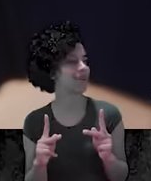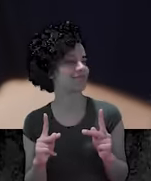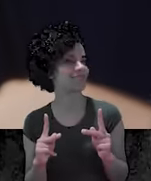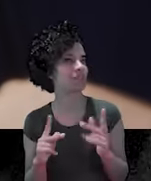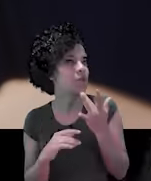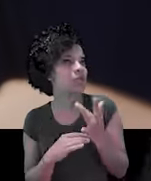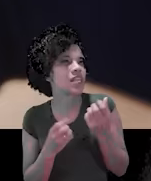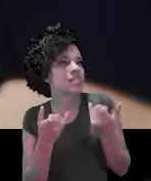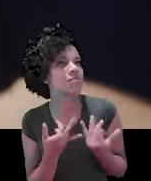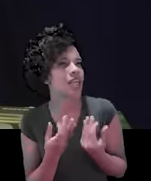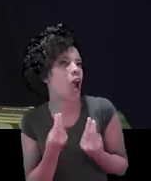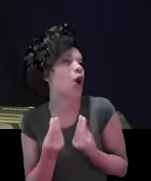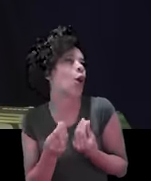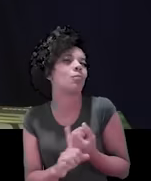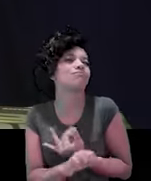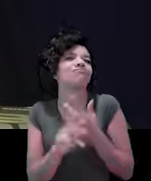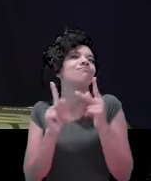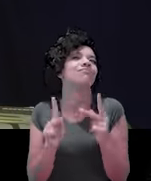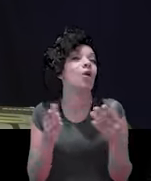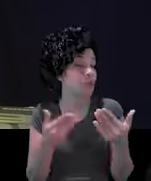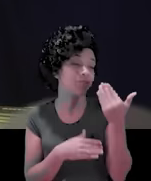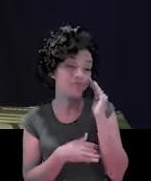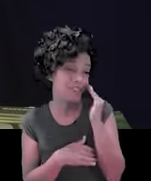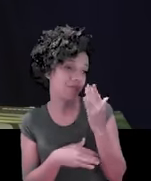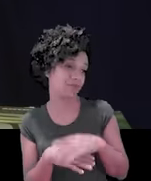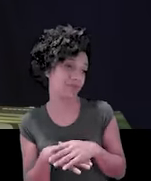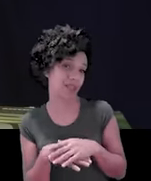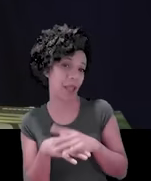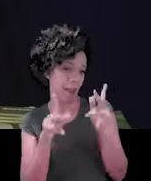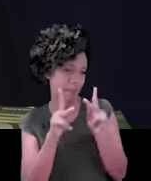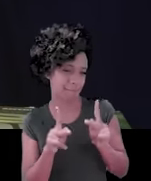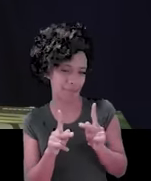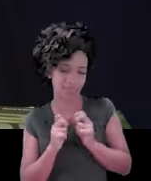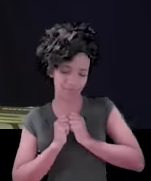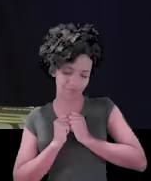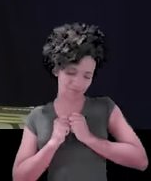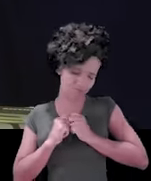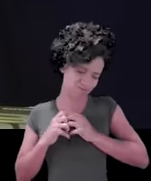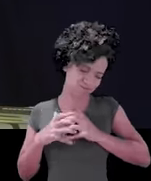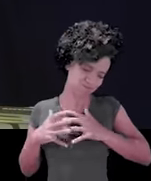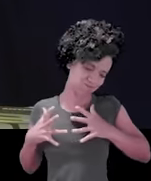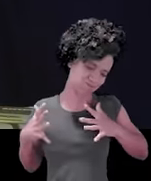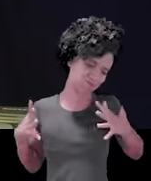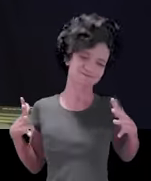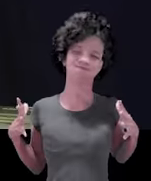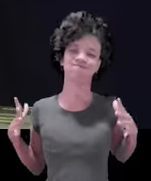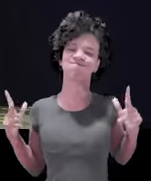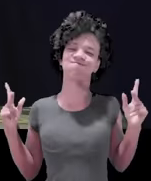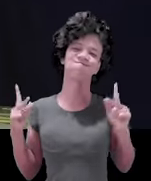consigo explicar o sítio mas em paz quer a gente entende quando dizem a paz que excede todo entendimento